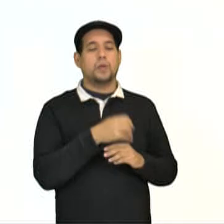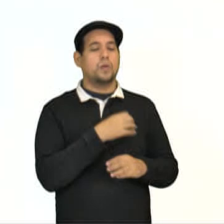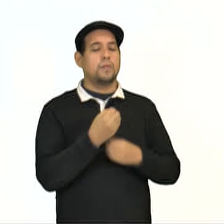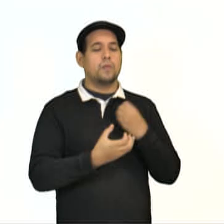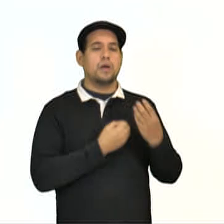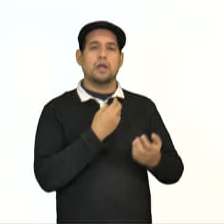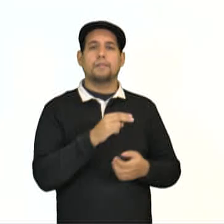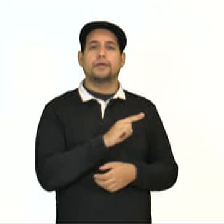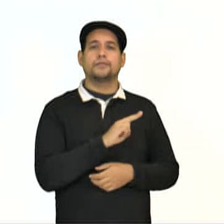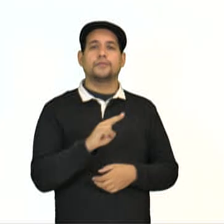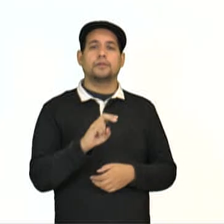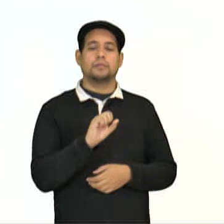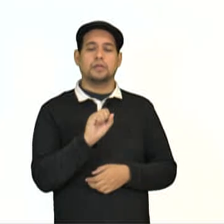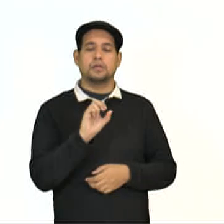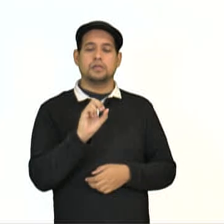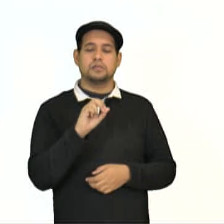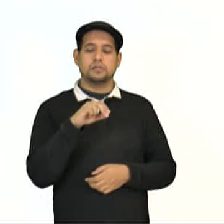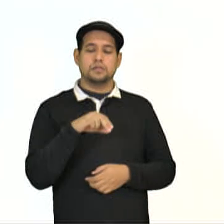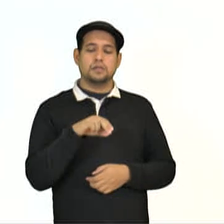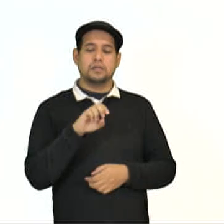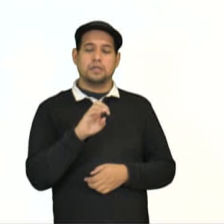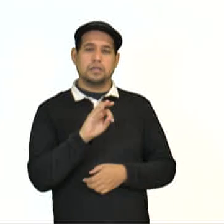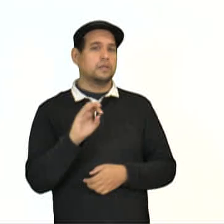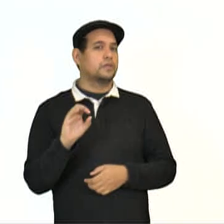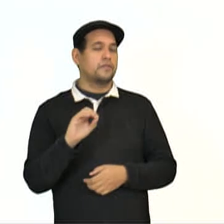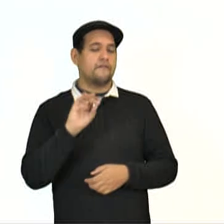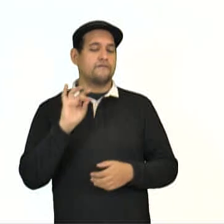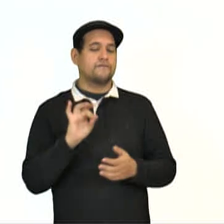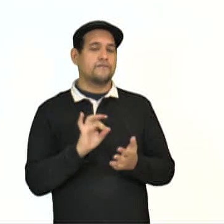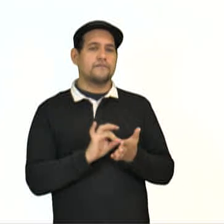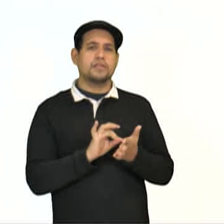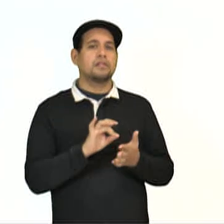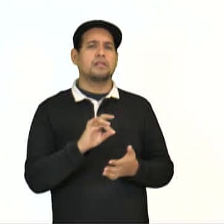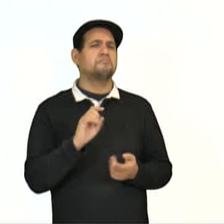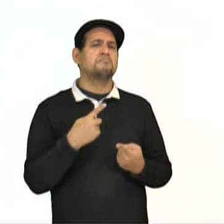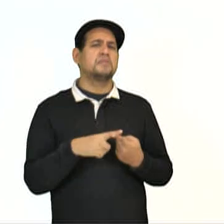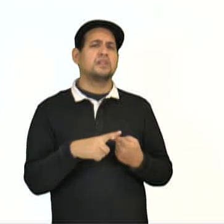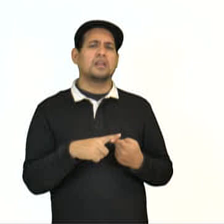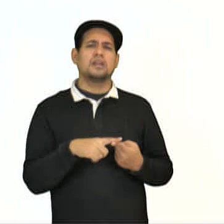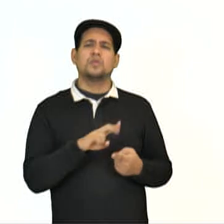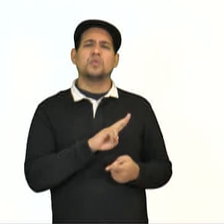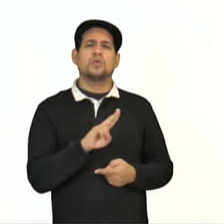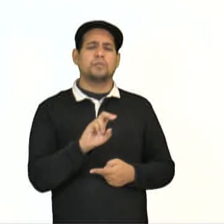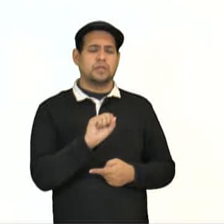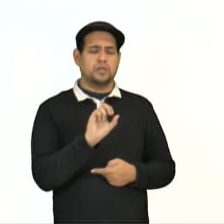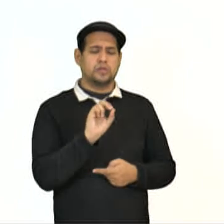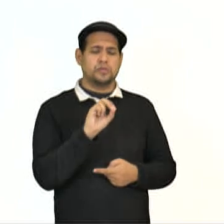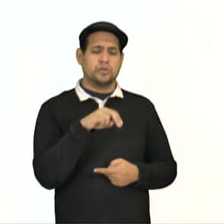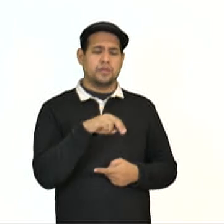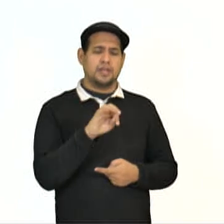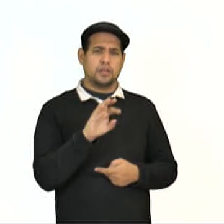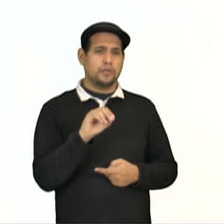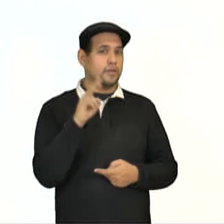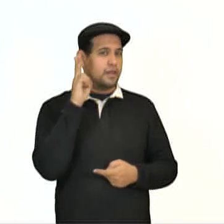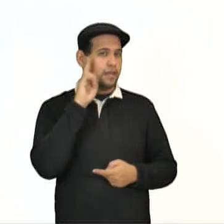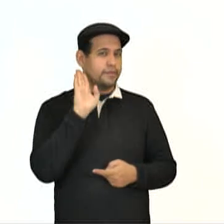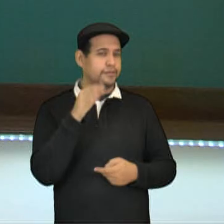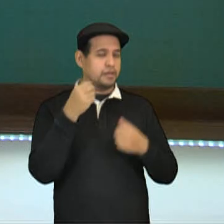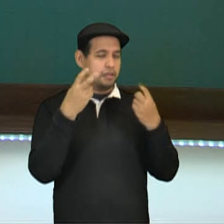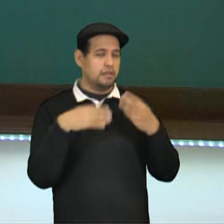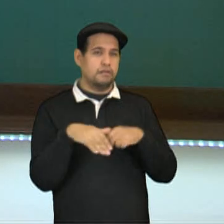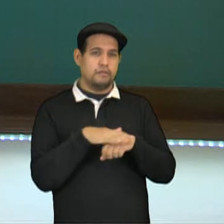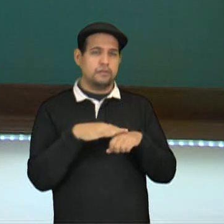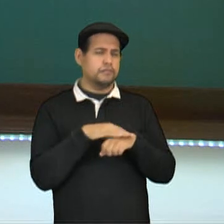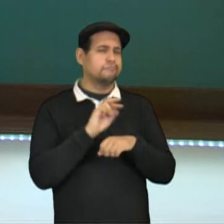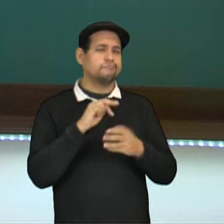Moraes chama-se Soneto de Fidelidade. Por que é chamado de soneto? Lembra que a gente acabou de conversar sobre isso,